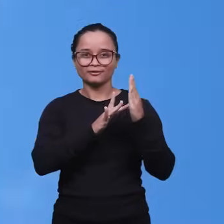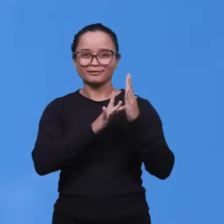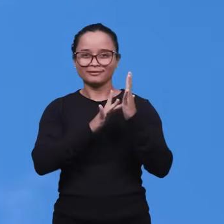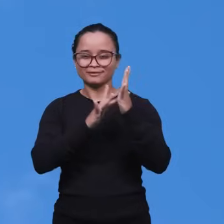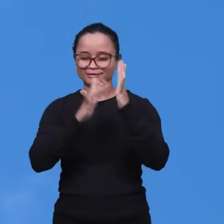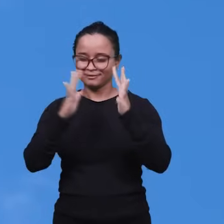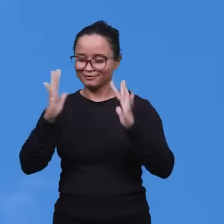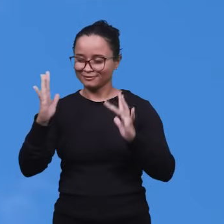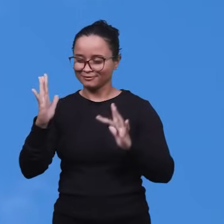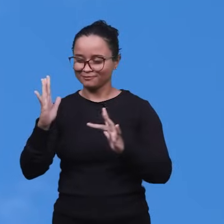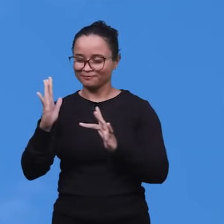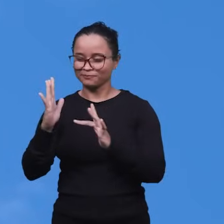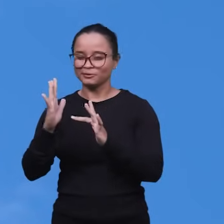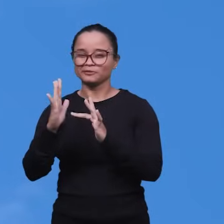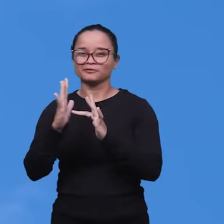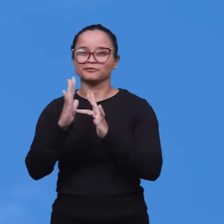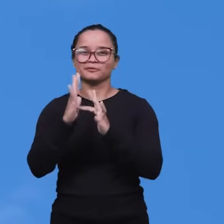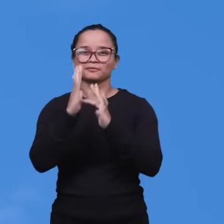Jesus.